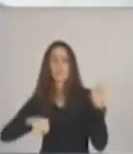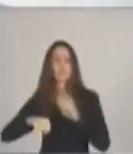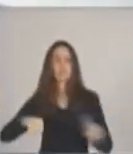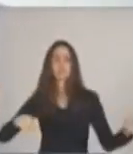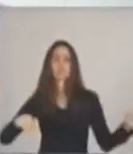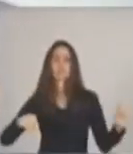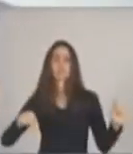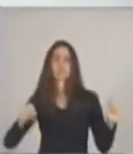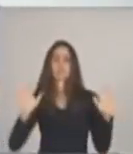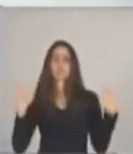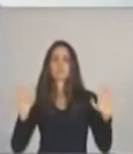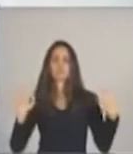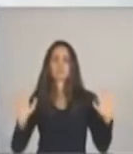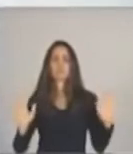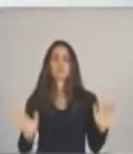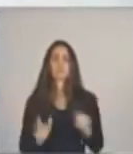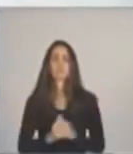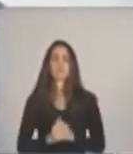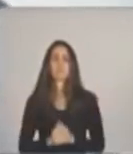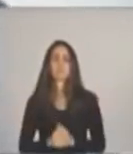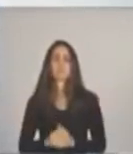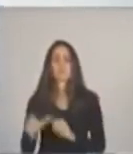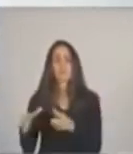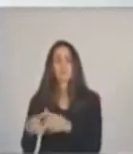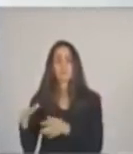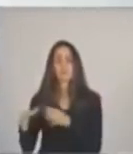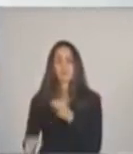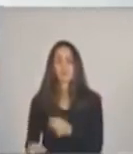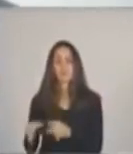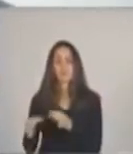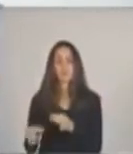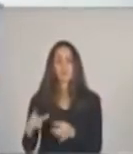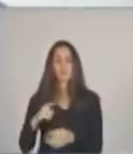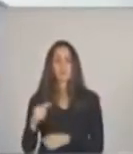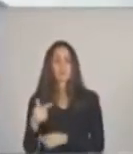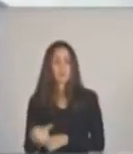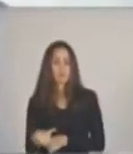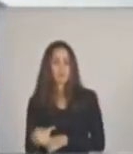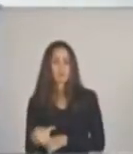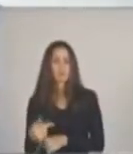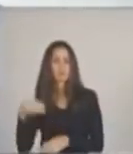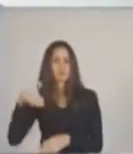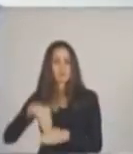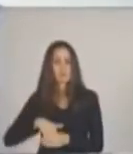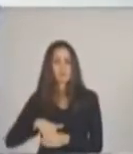por exemplo. Aqui na Comissão de Justiça, nós temos 7 deputados aqui que votam.